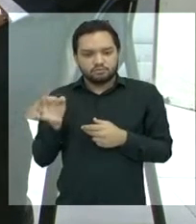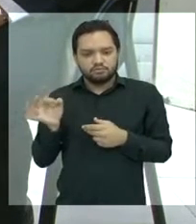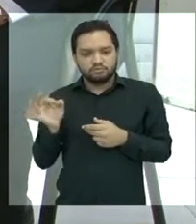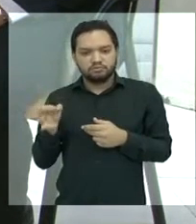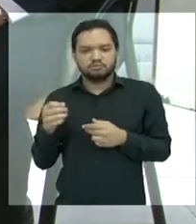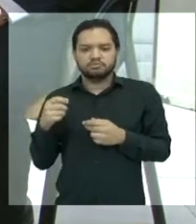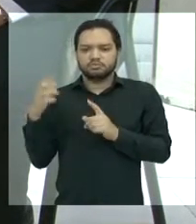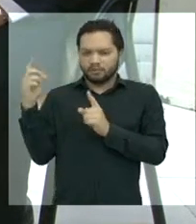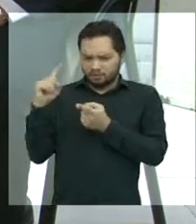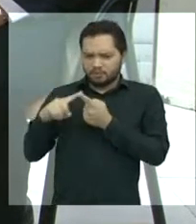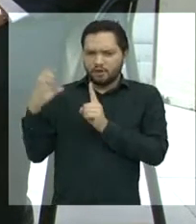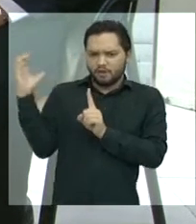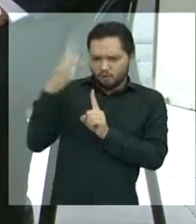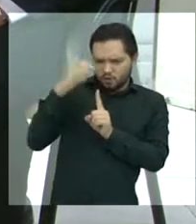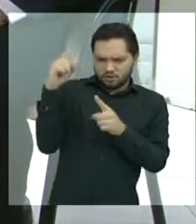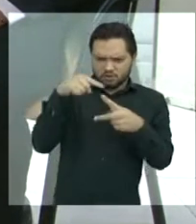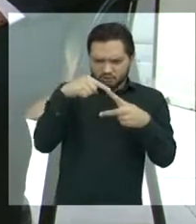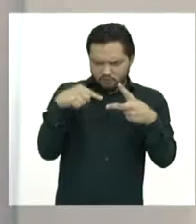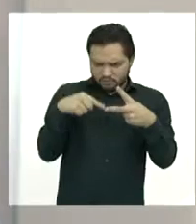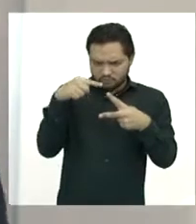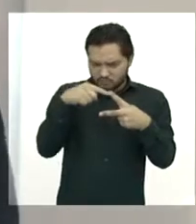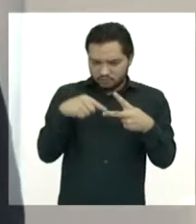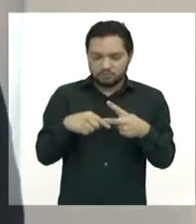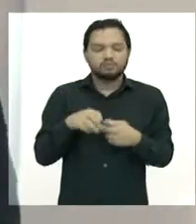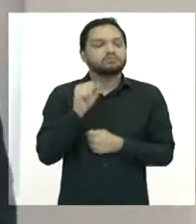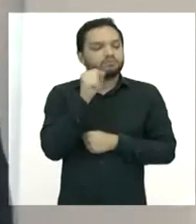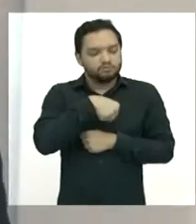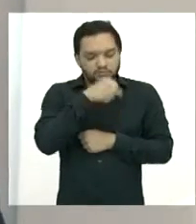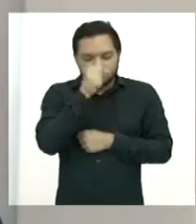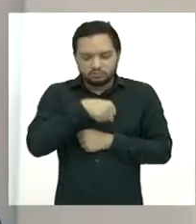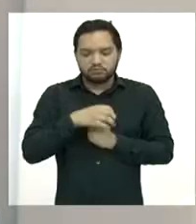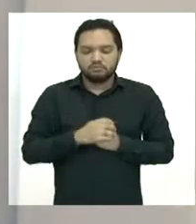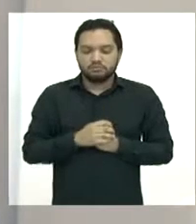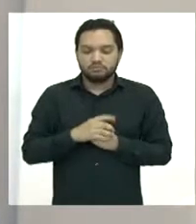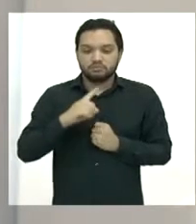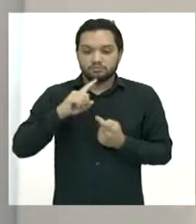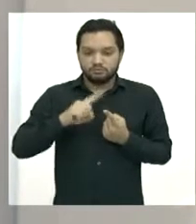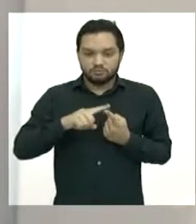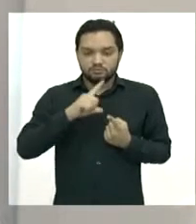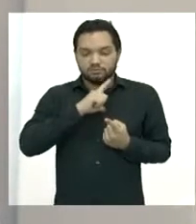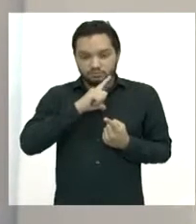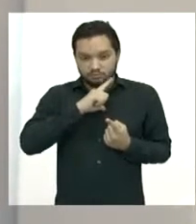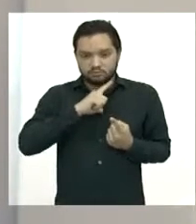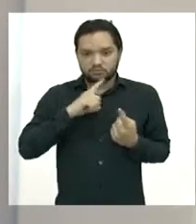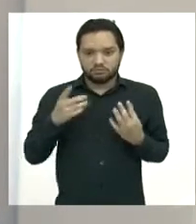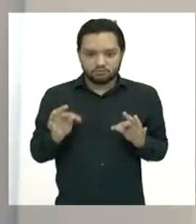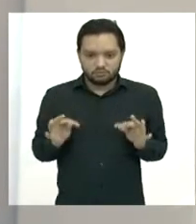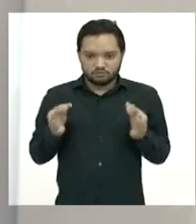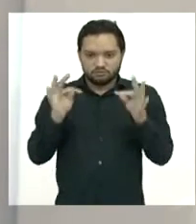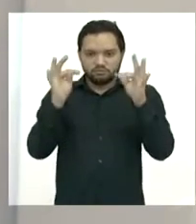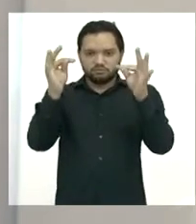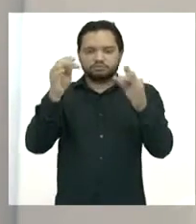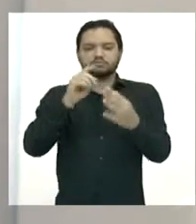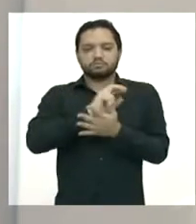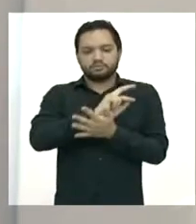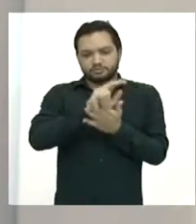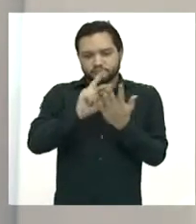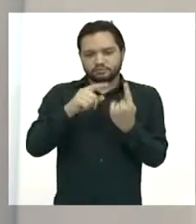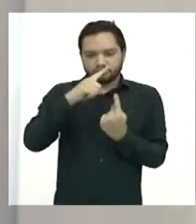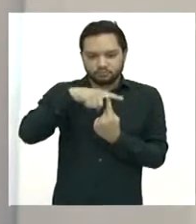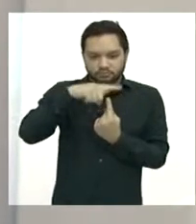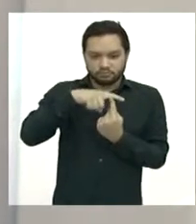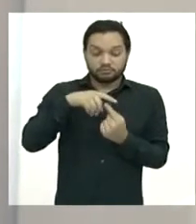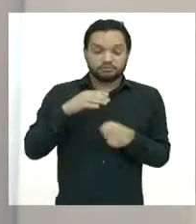nas 2 profissões? Sim, a gente tem tanto tecnologia pesada quanto leve na nossa área. a tecnologia